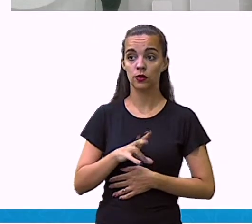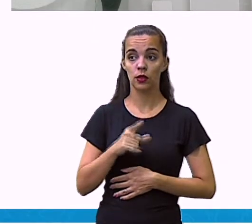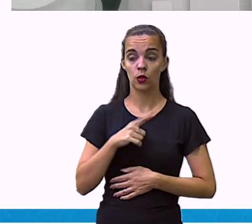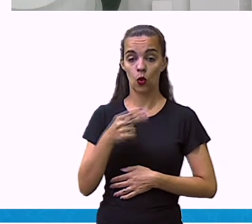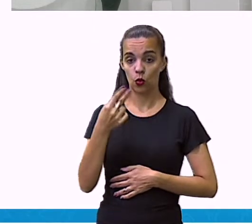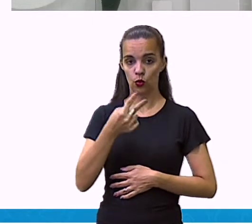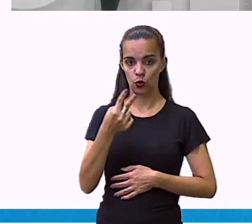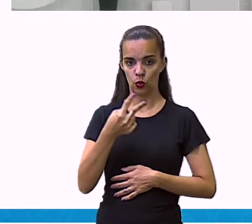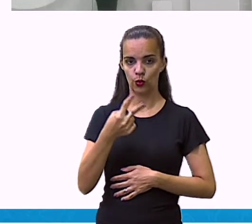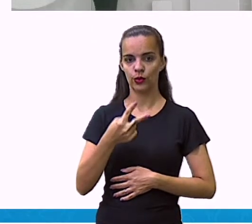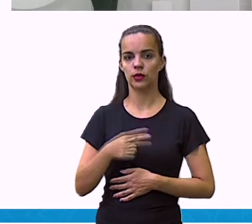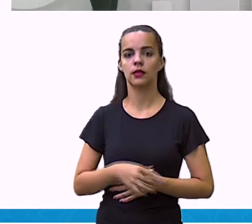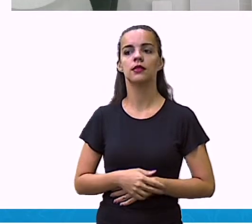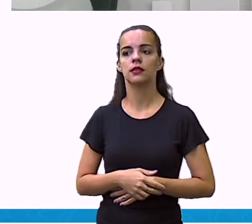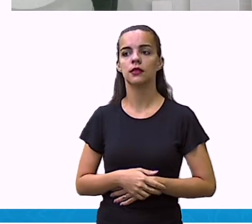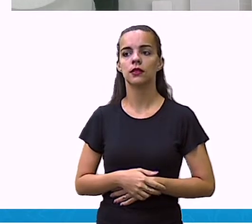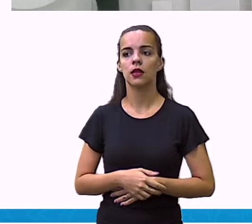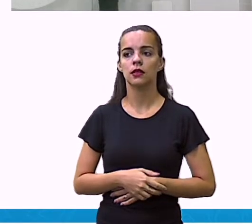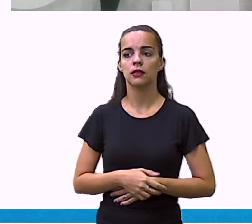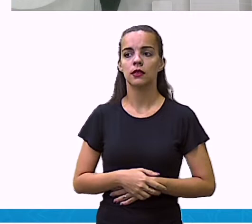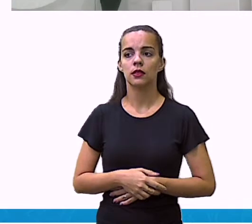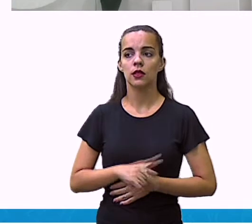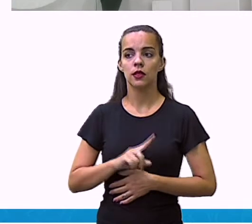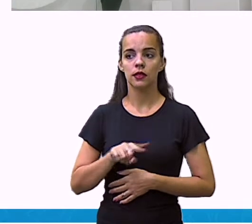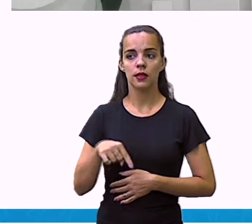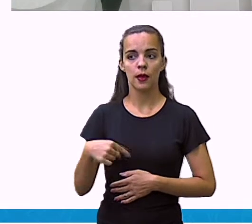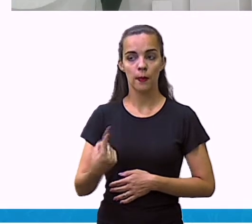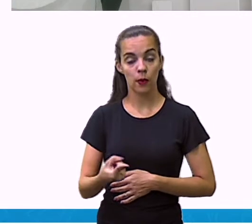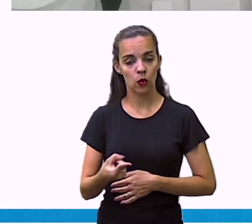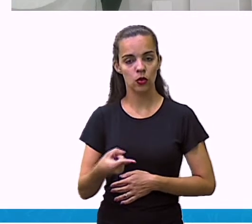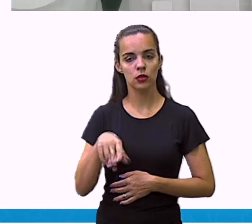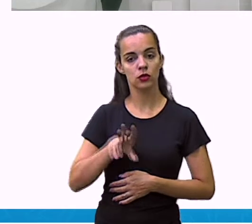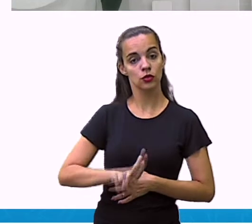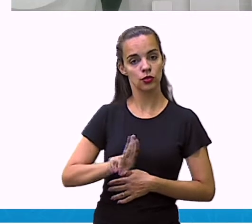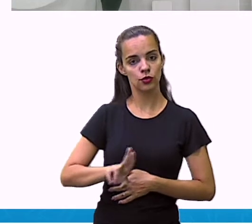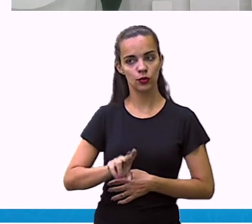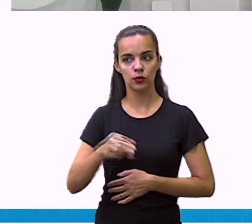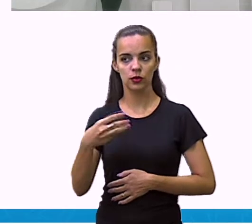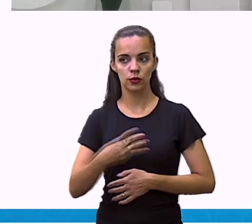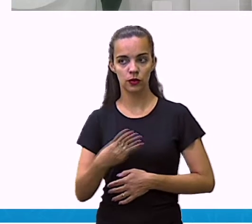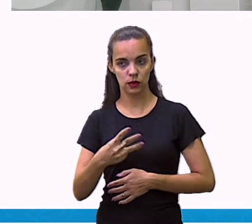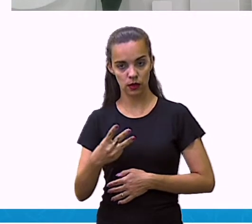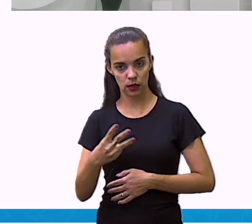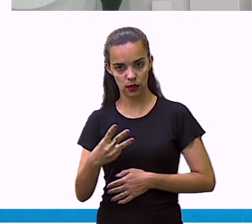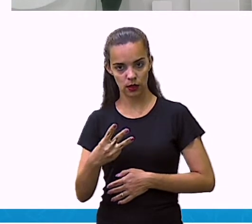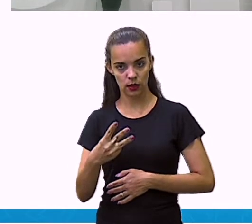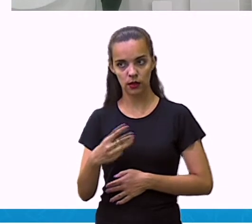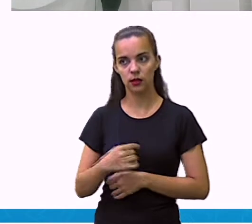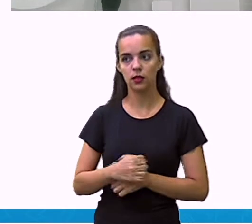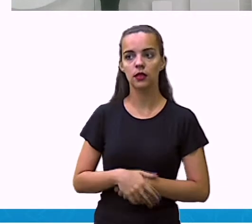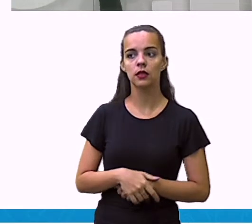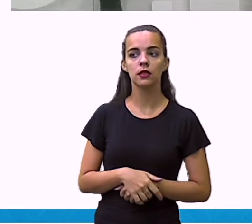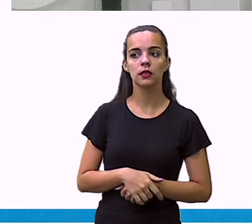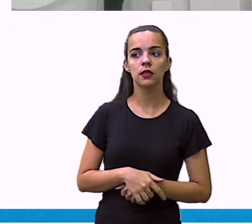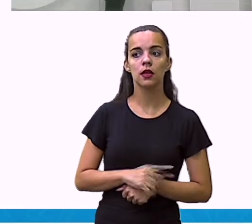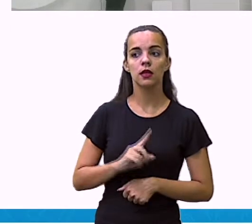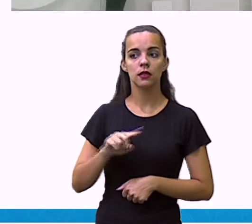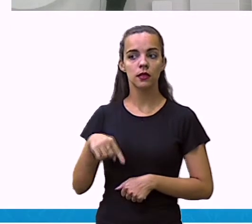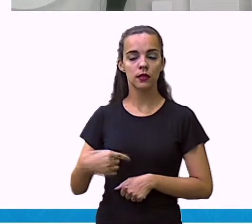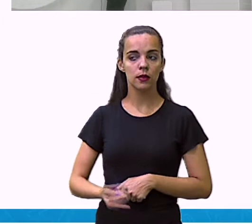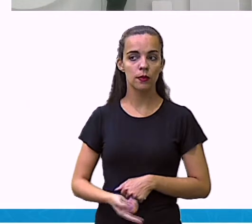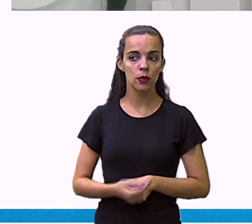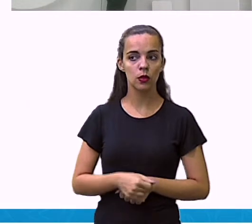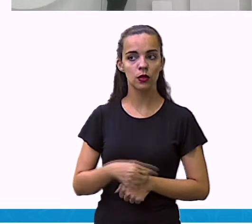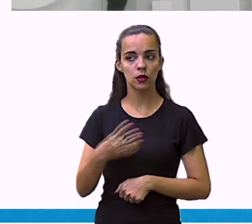coluna também é o algarismo 2. Então, olha, todos eles vão ter a mesma terminação. Nós estamos aqui